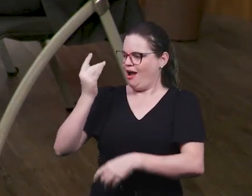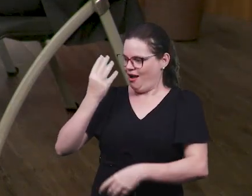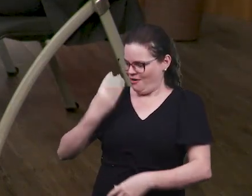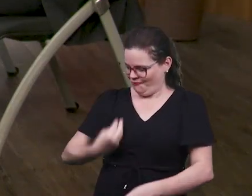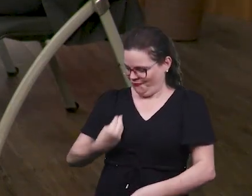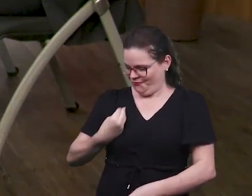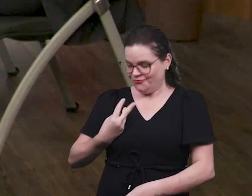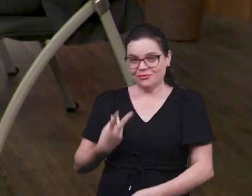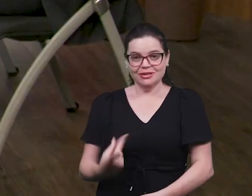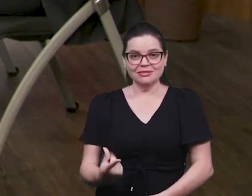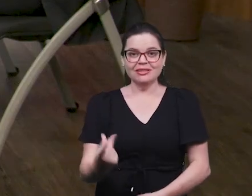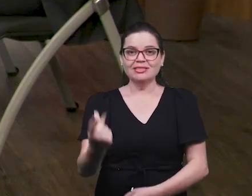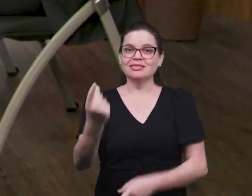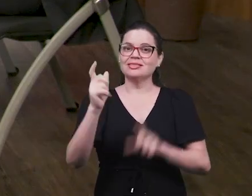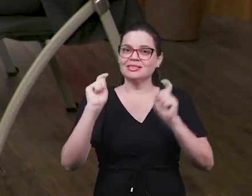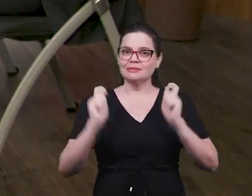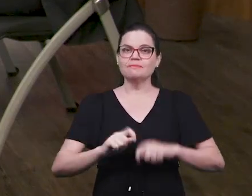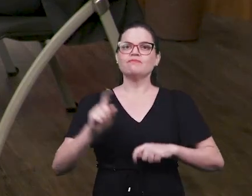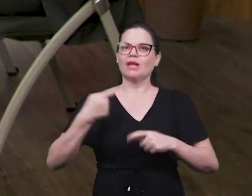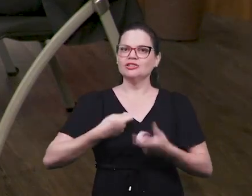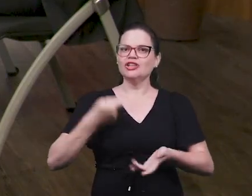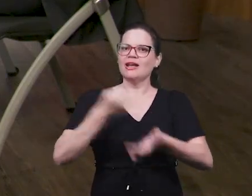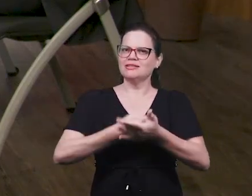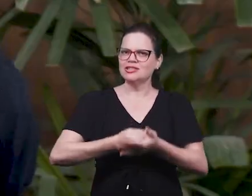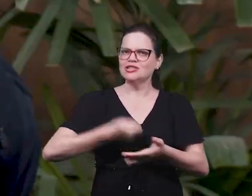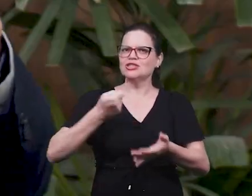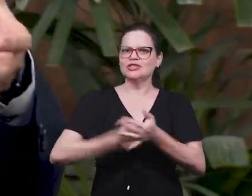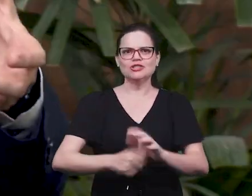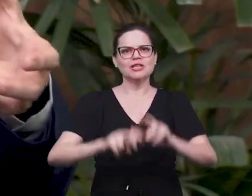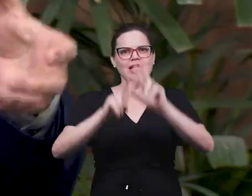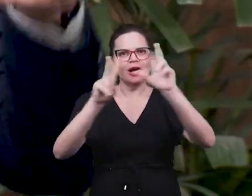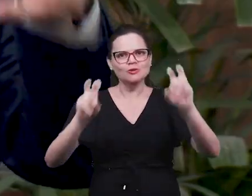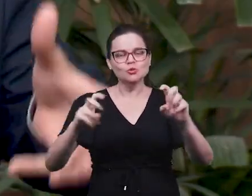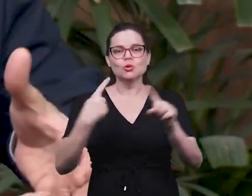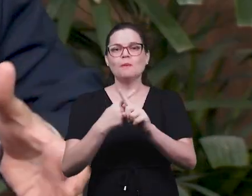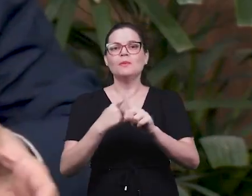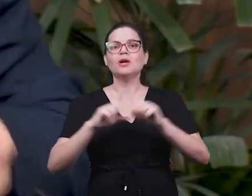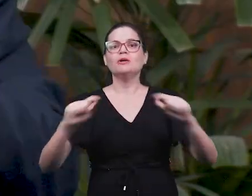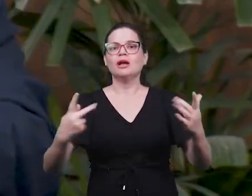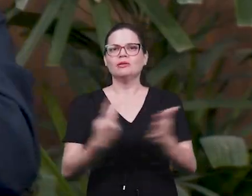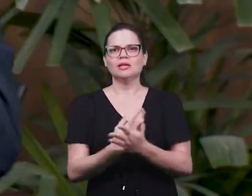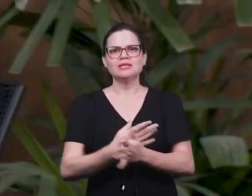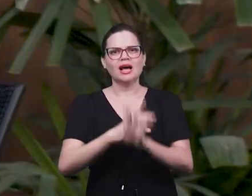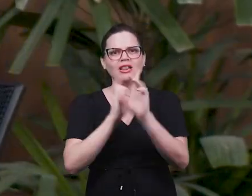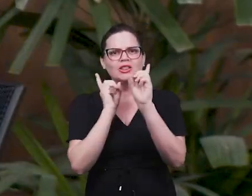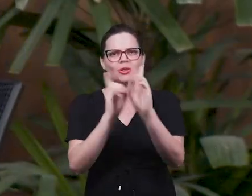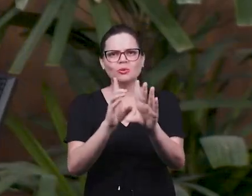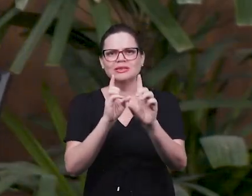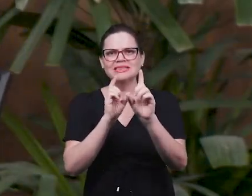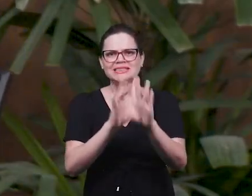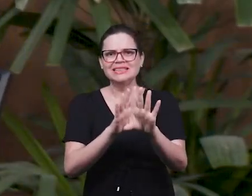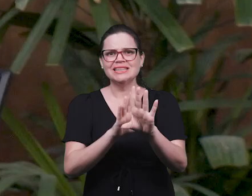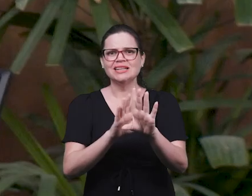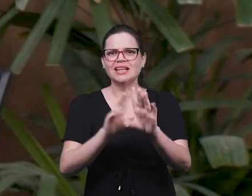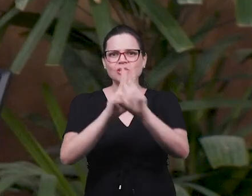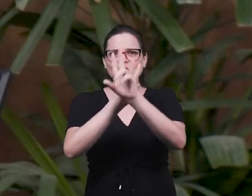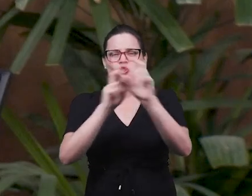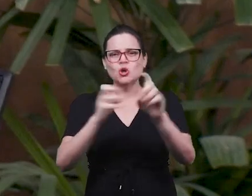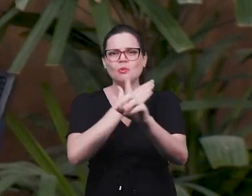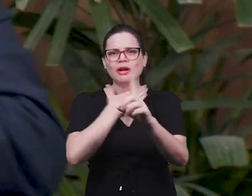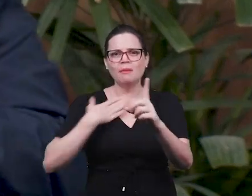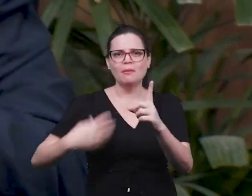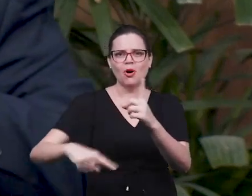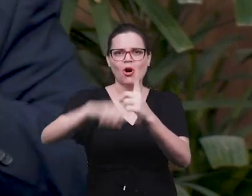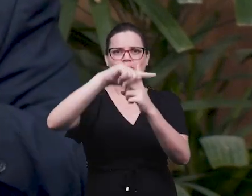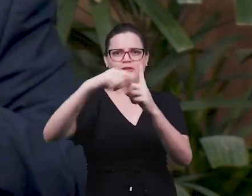eterna. Estamos insistindo neste assunto porque a essência do Evangelho, a essência da mensagem da cruz